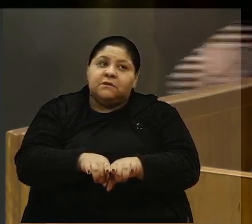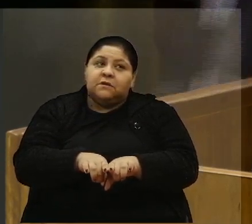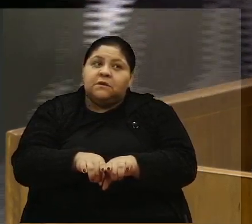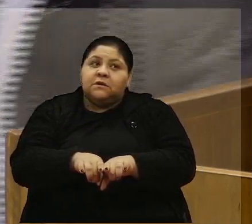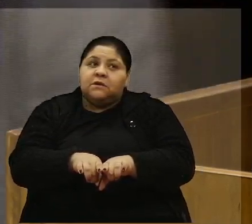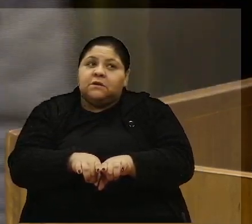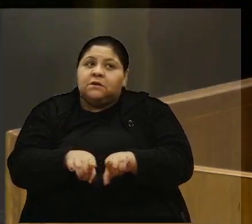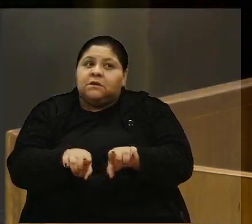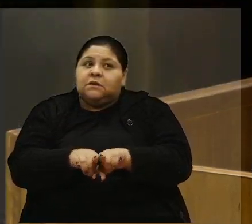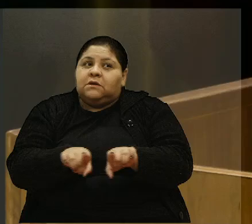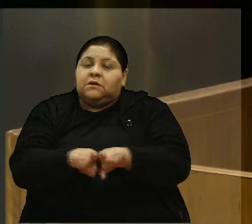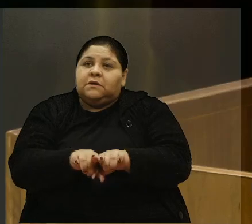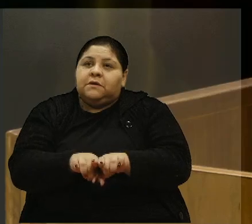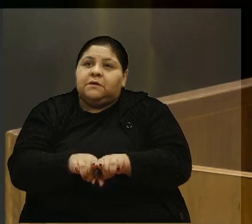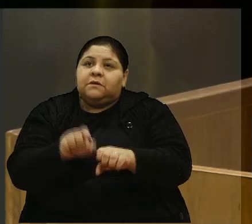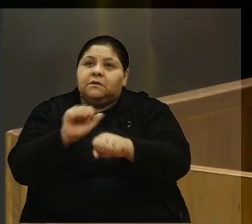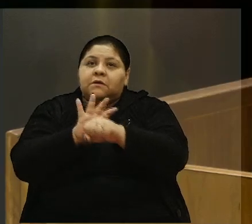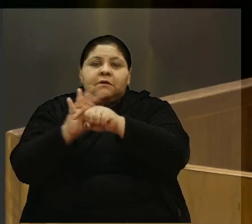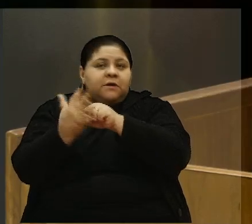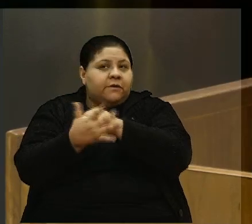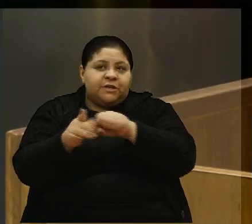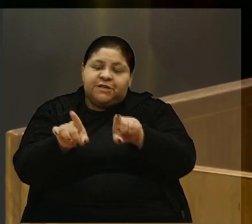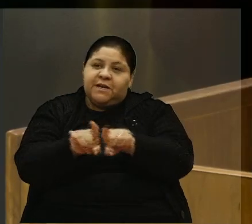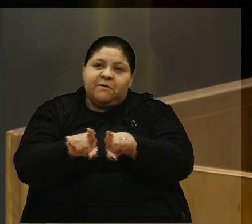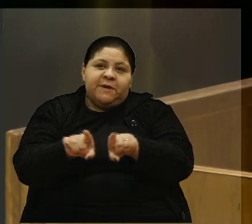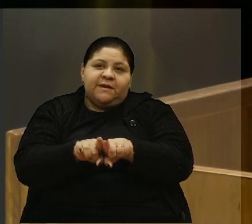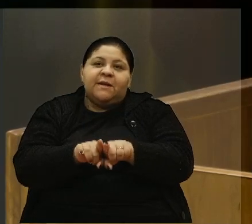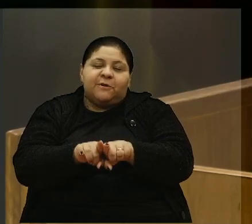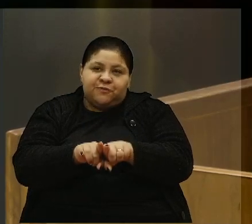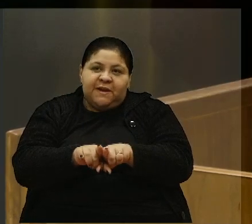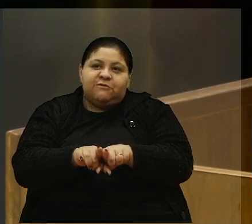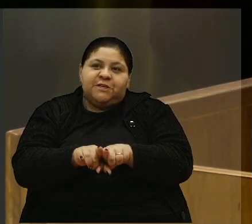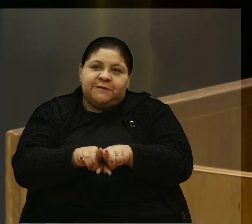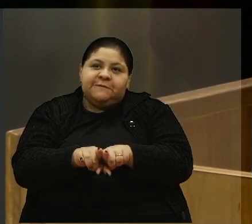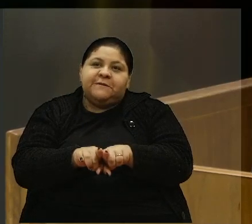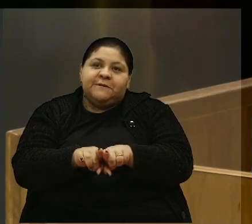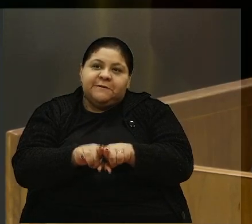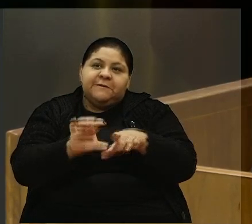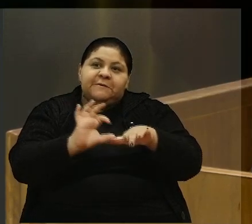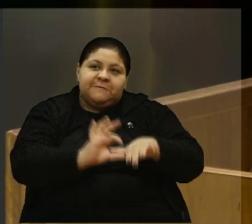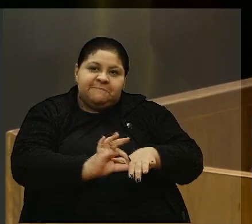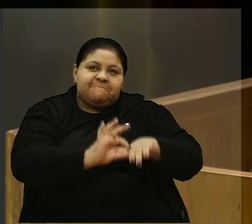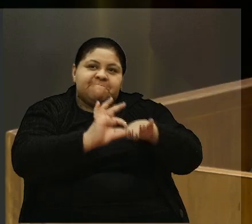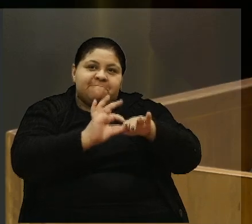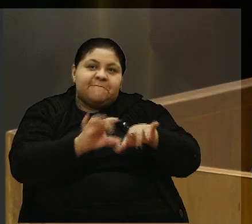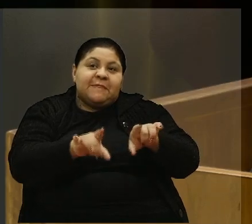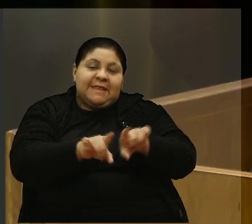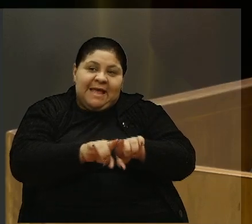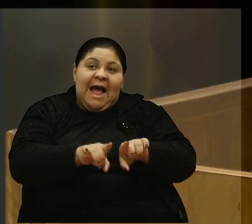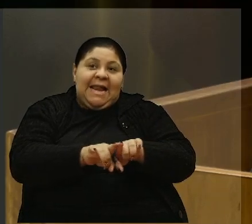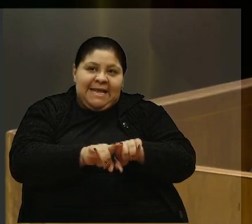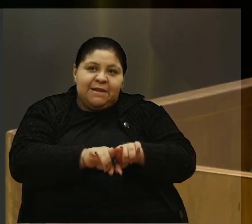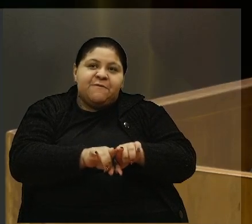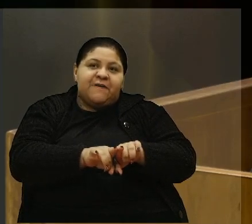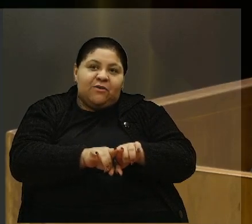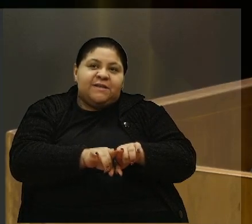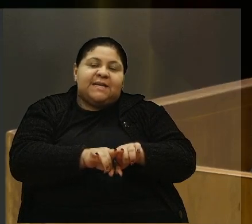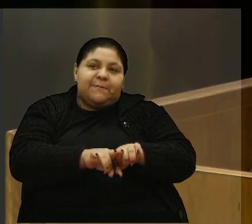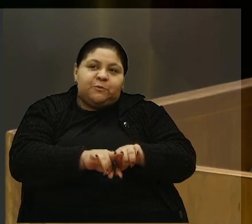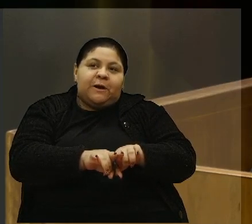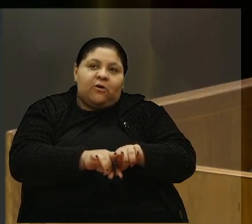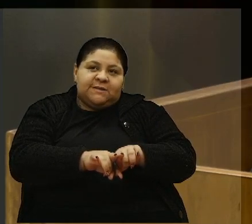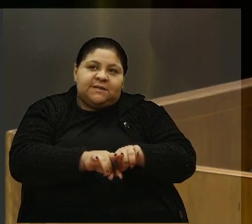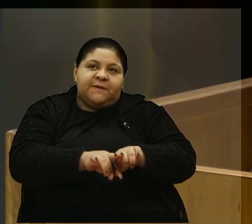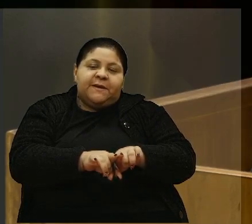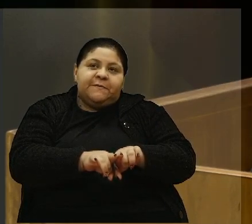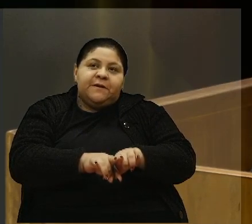na pandemia, né? Dando prioridade total para a questão do Covid, e, de fato, faltou tempo para se dedicar a outras